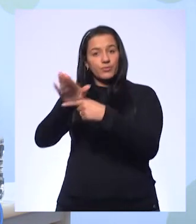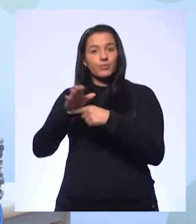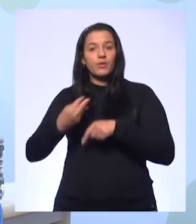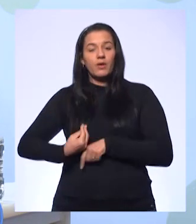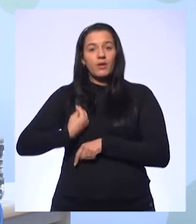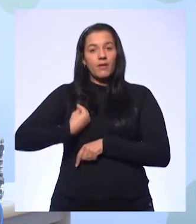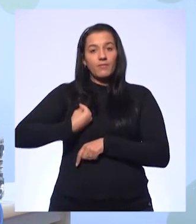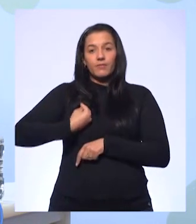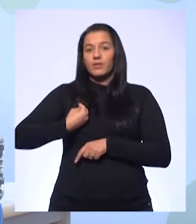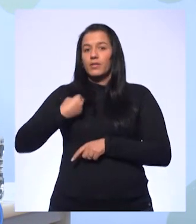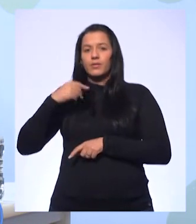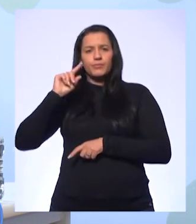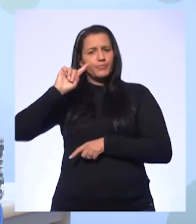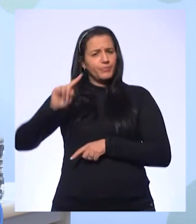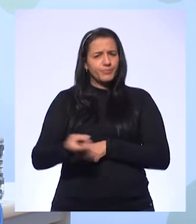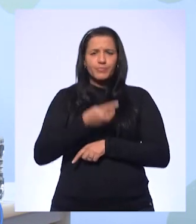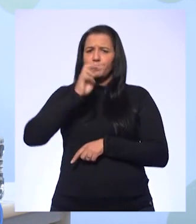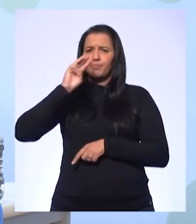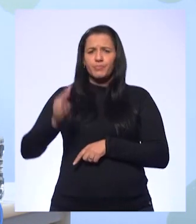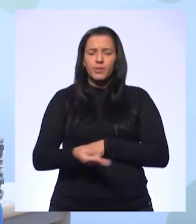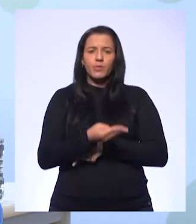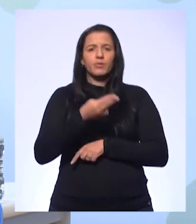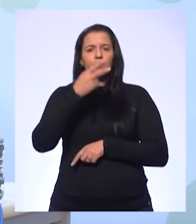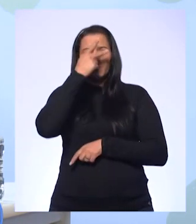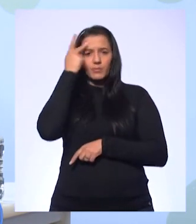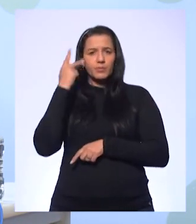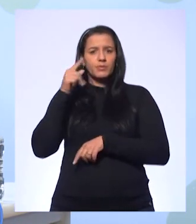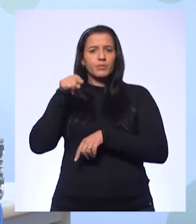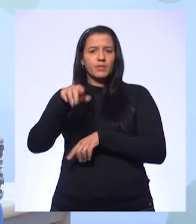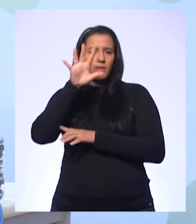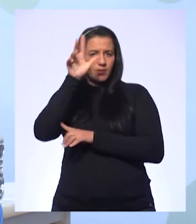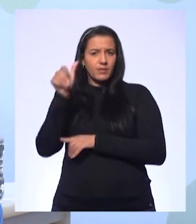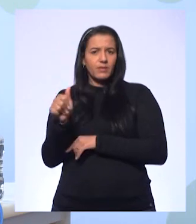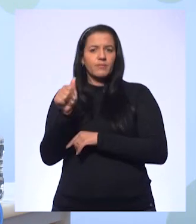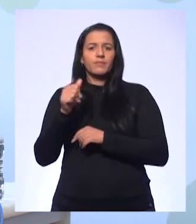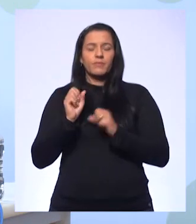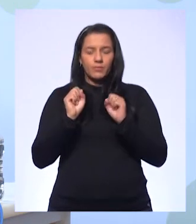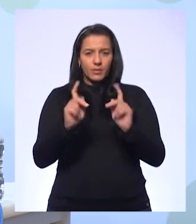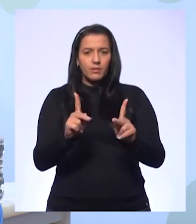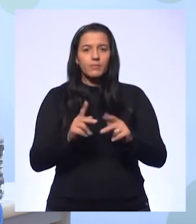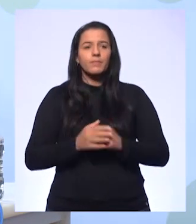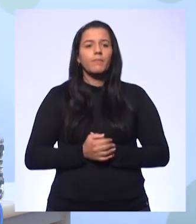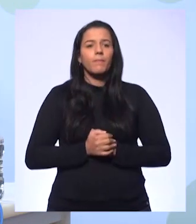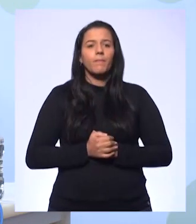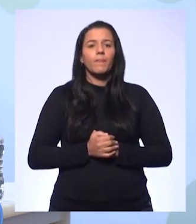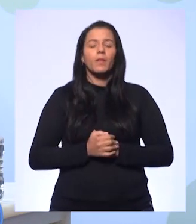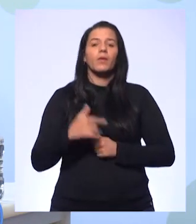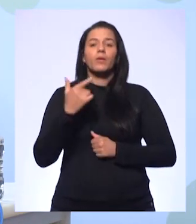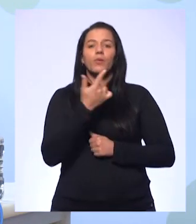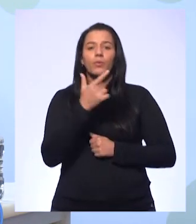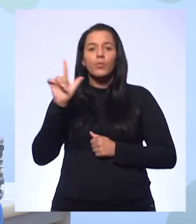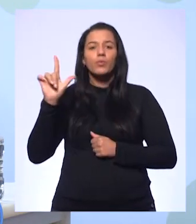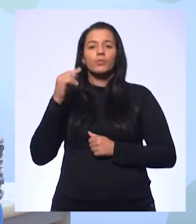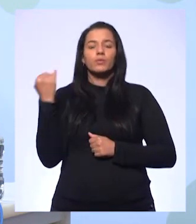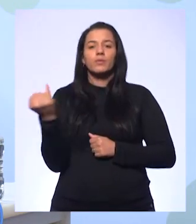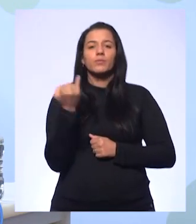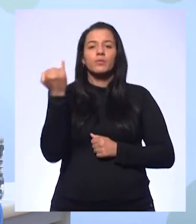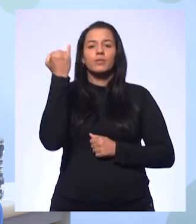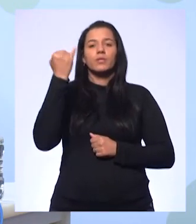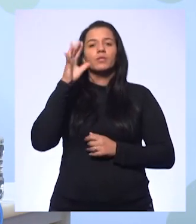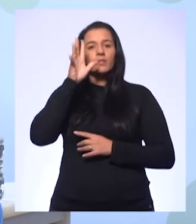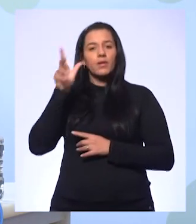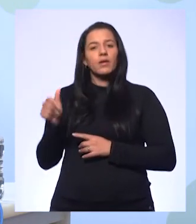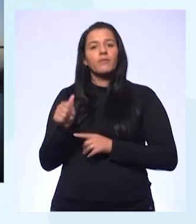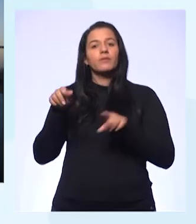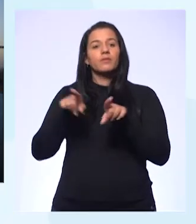para milhões de africanos, né, nesses países que eu citei para vocês. Tudo bem? Outro fator importante que nós temos na África é o Canal